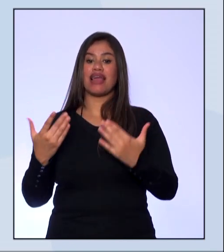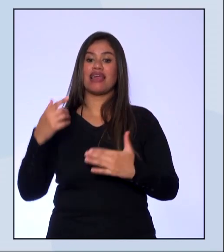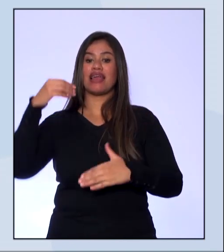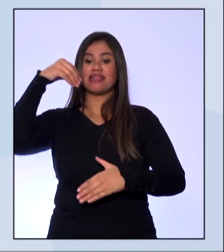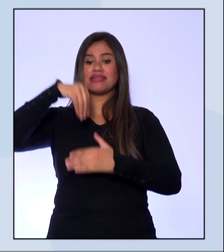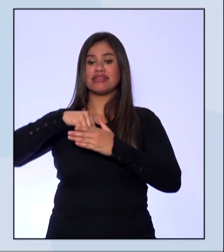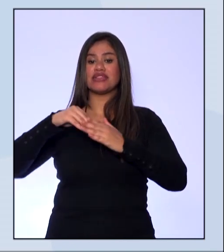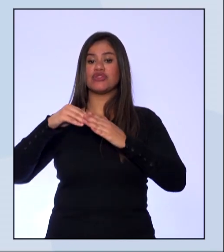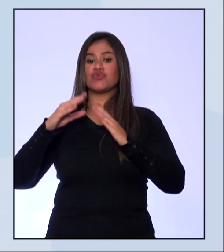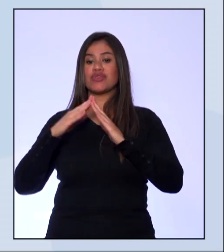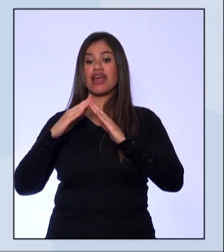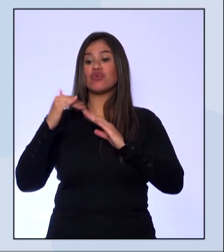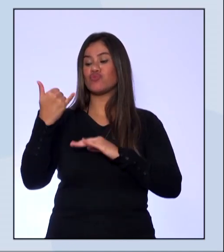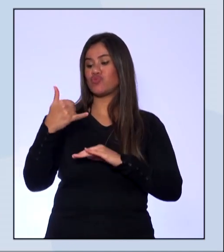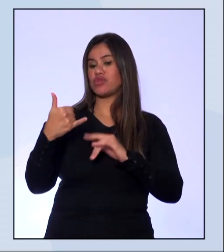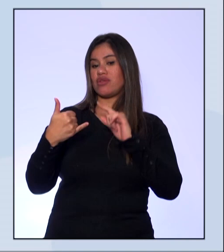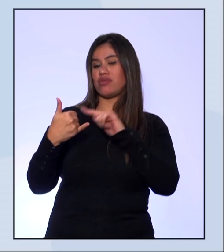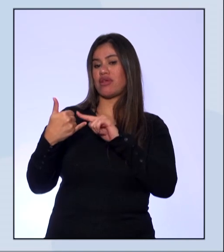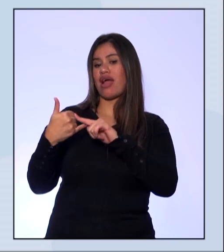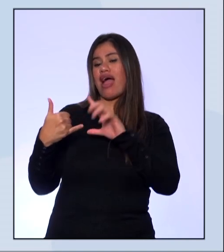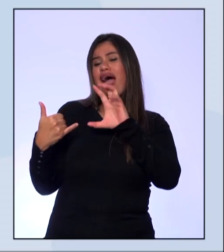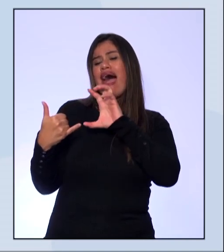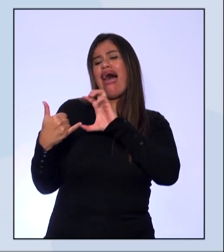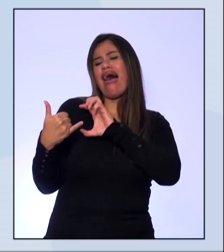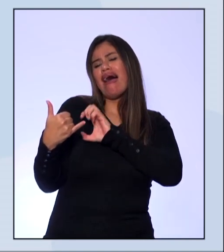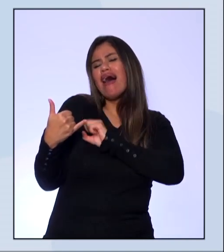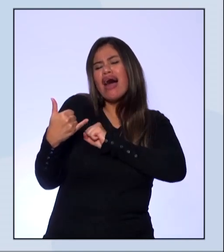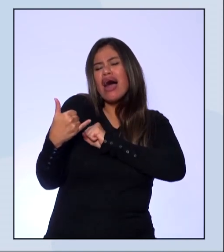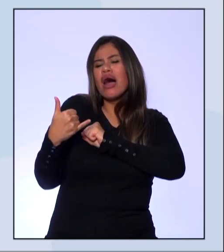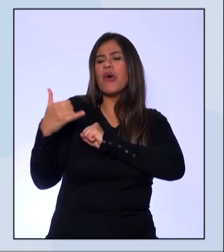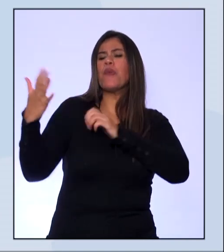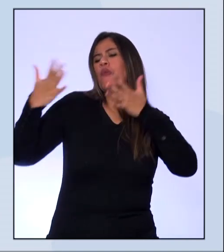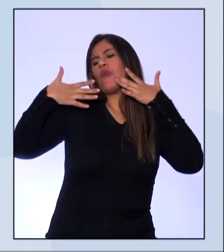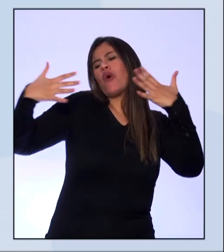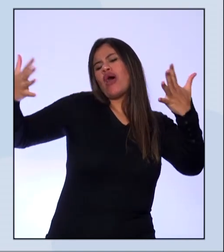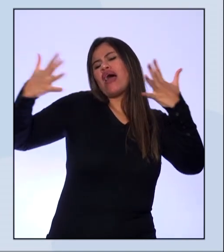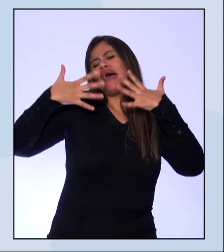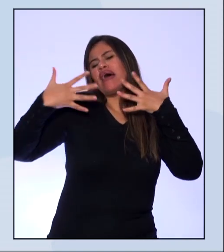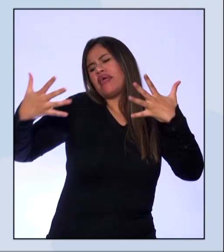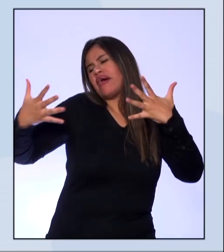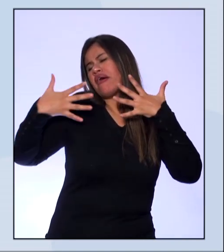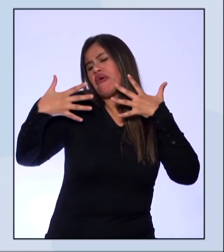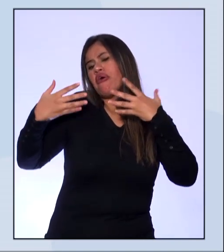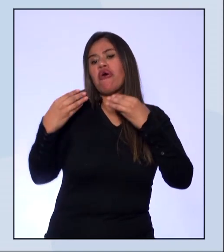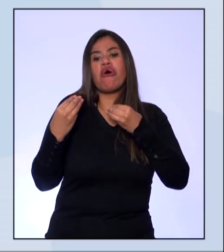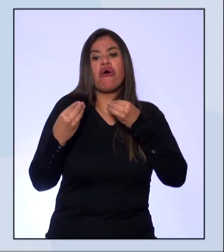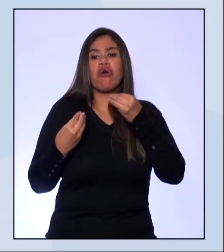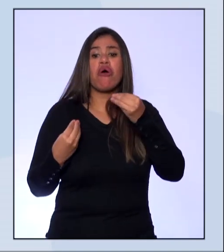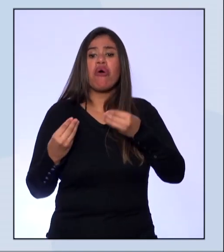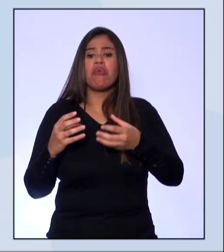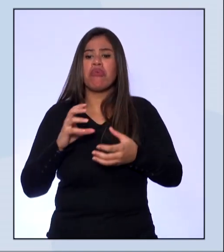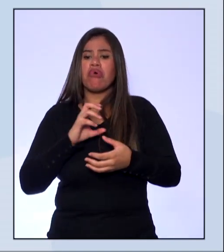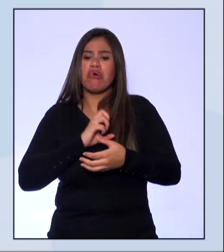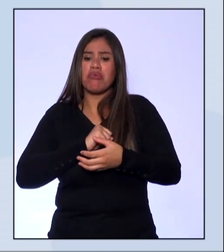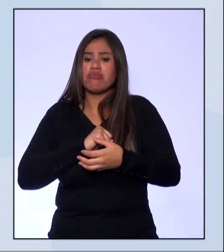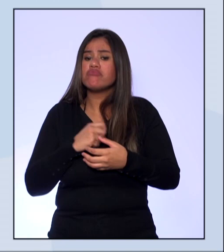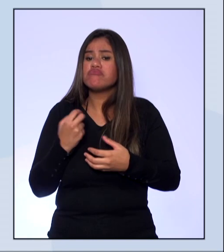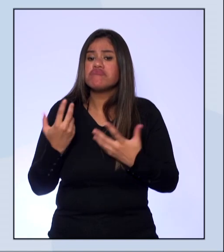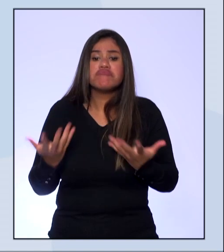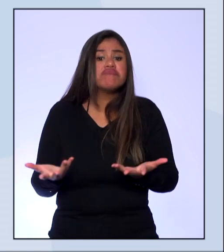como pode alguém não amar? E coloca 3 emoticons de coração. Galera, fiz a análise aqui, olha.